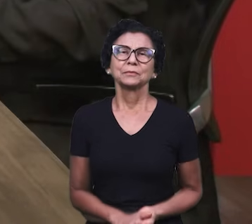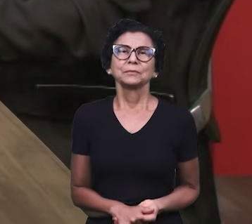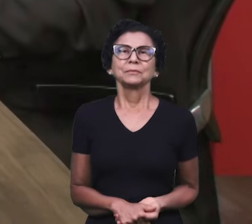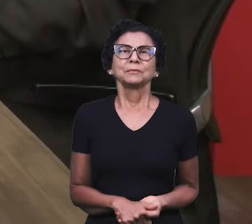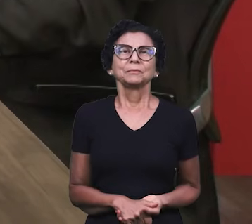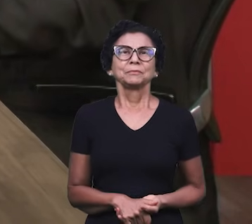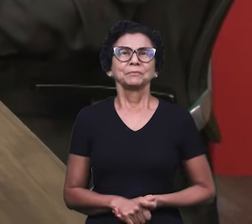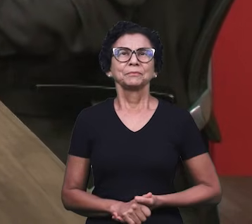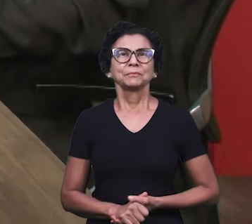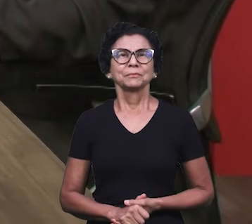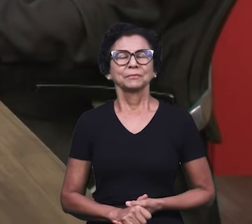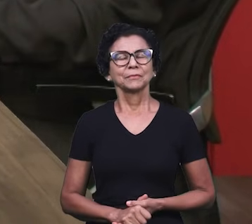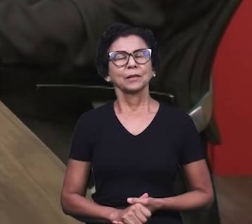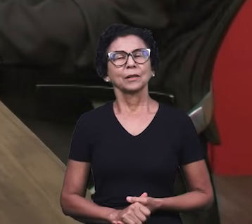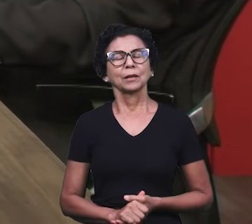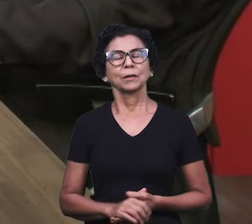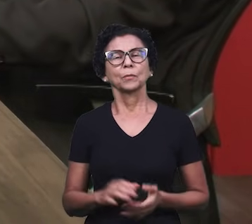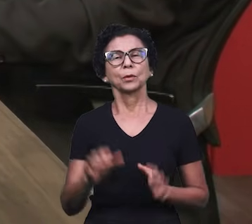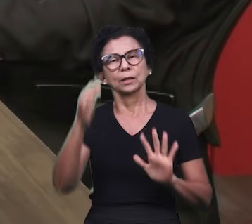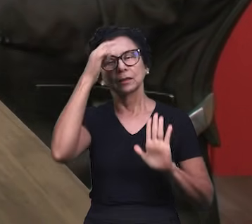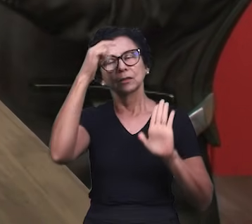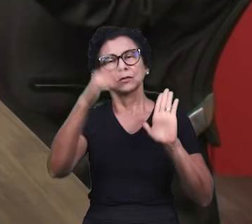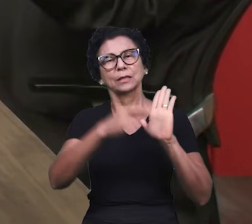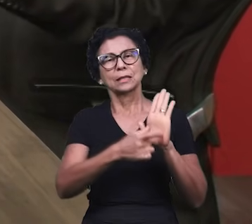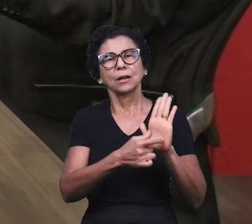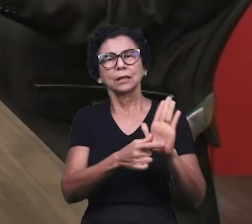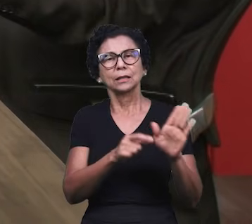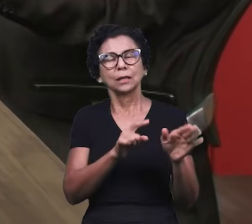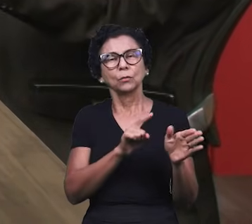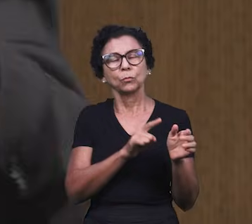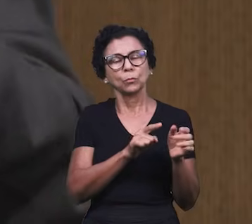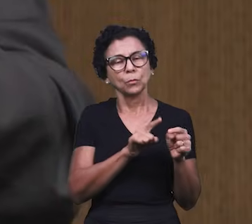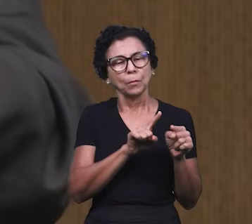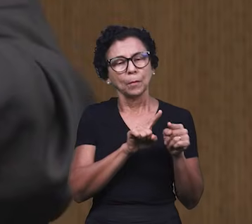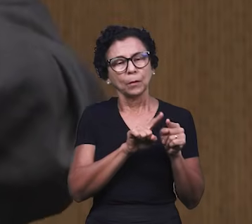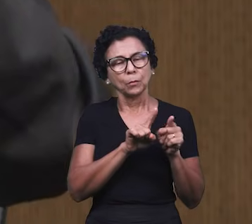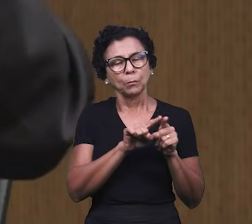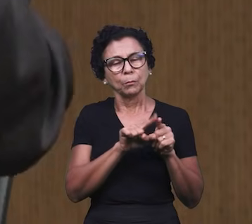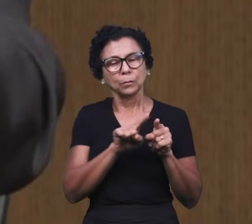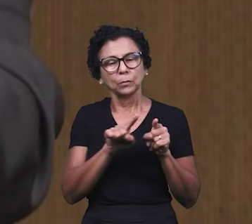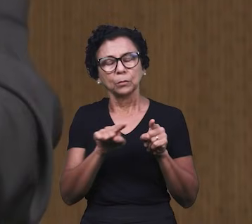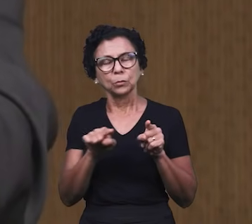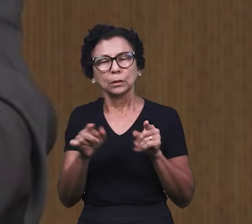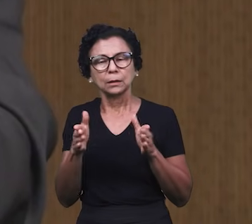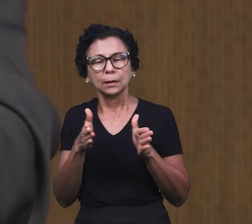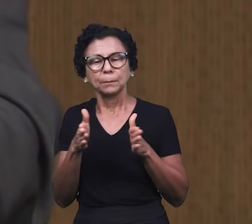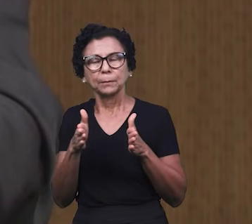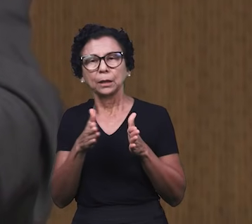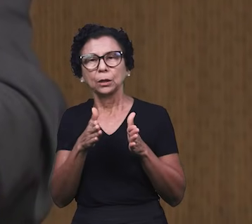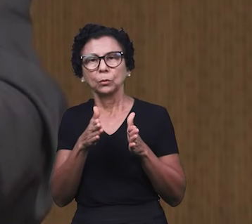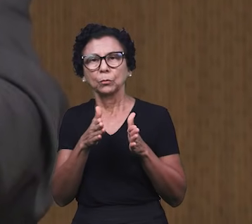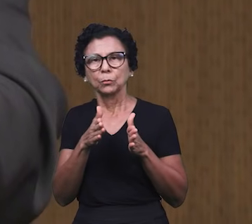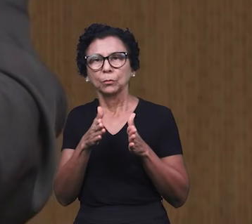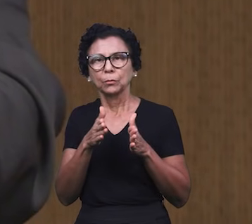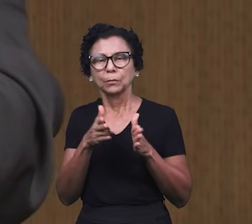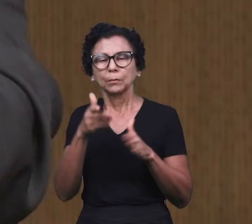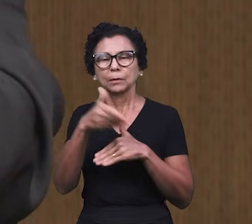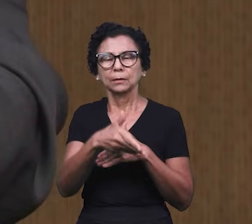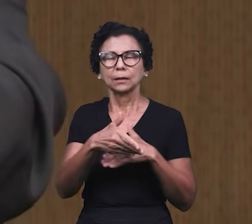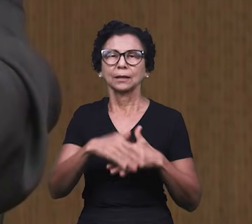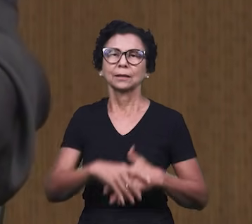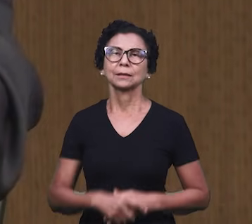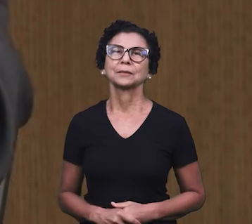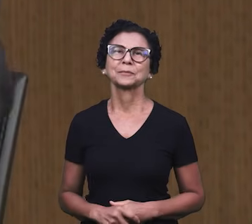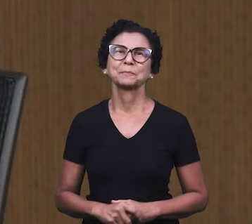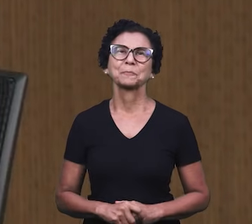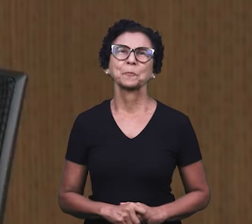tempinho depois Que para ainda ter todo esse preparo. então a gente faz a inteligência artificial, aí coloca... Tem que treinar, né?